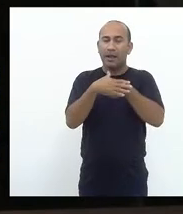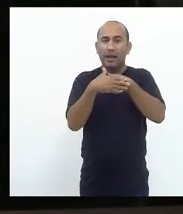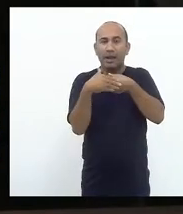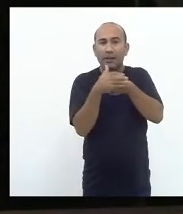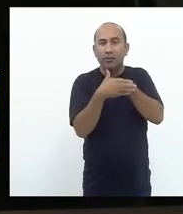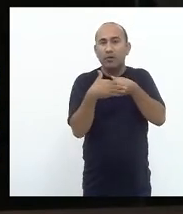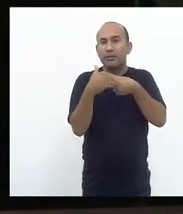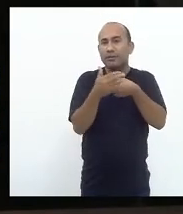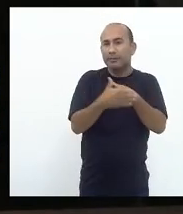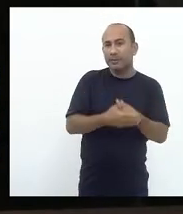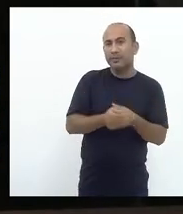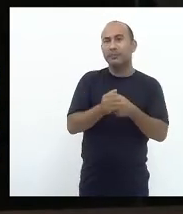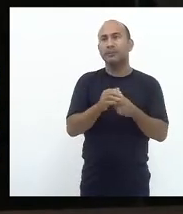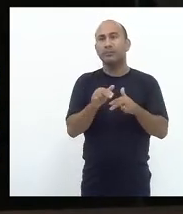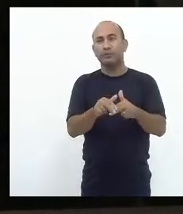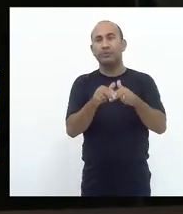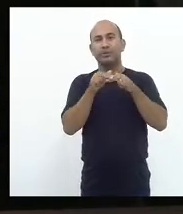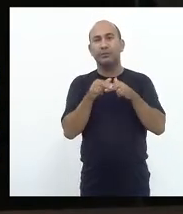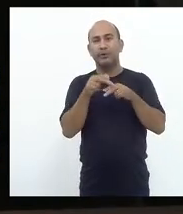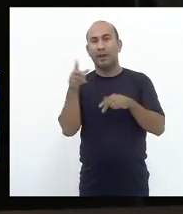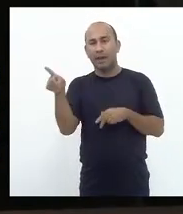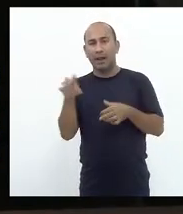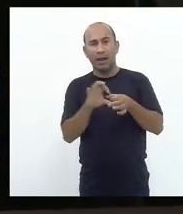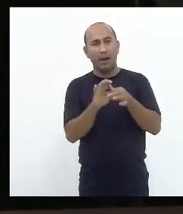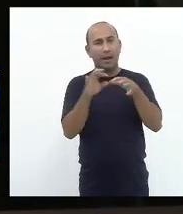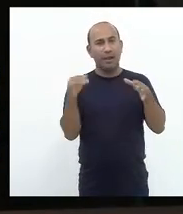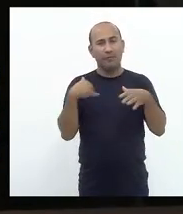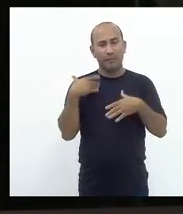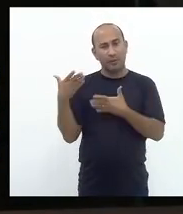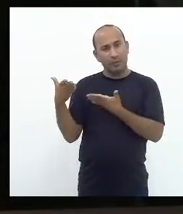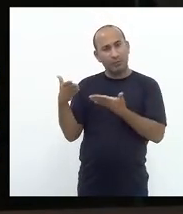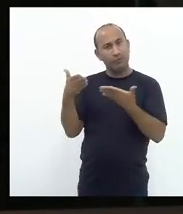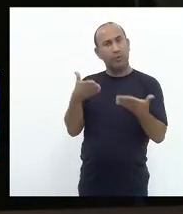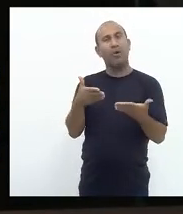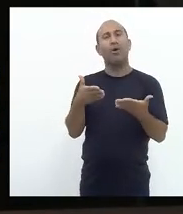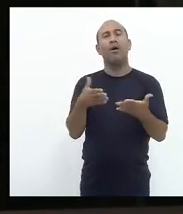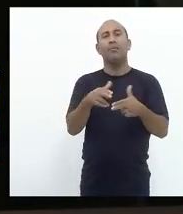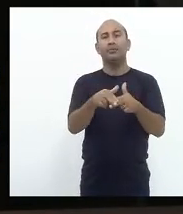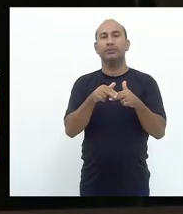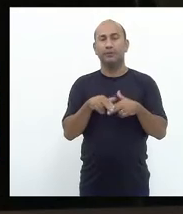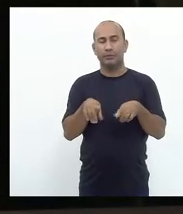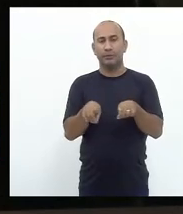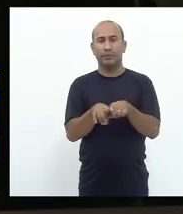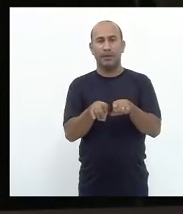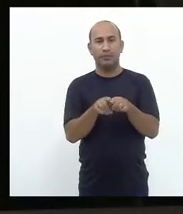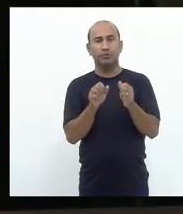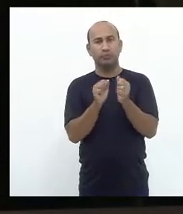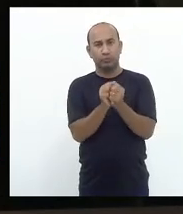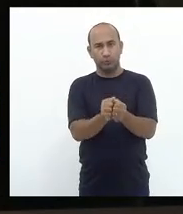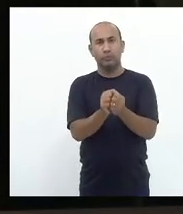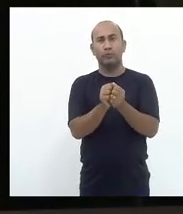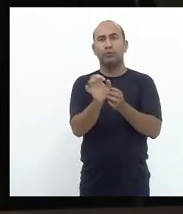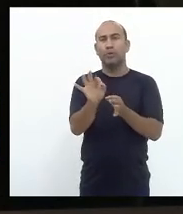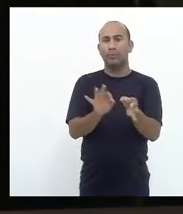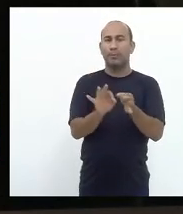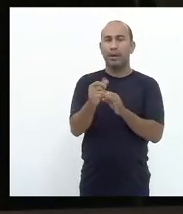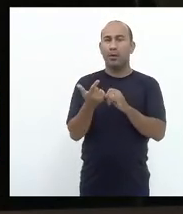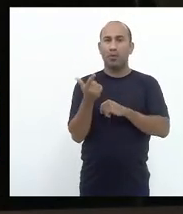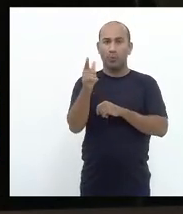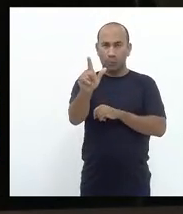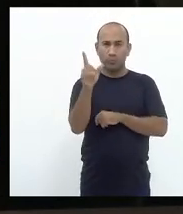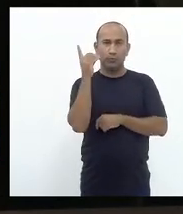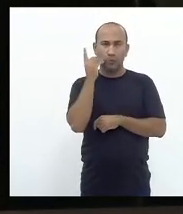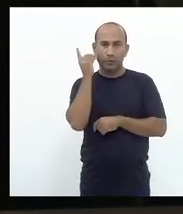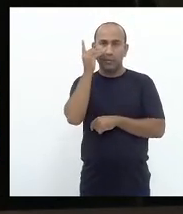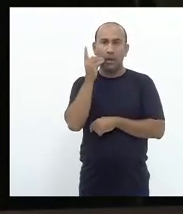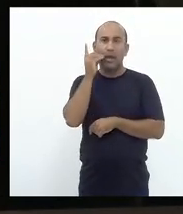carinhosamente e cortesmente ela abriu, me convidou para ser autora também do projeto e outros deputados, que